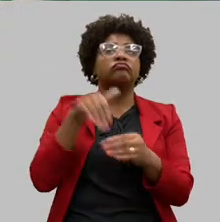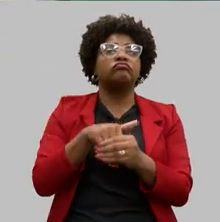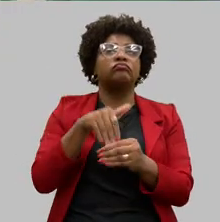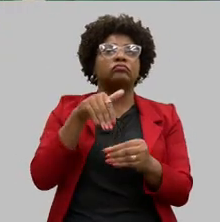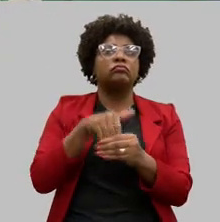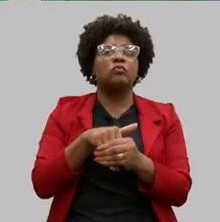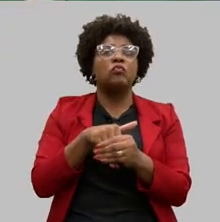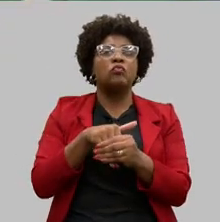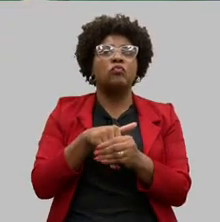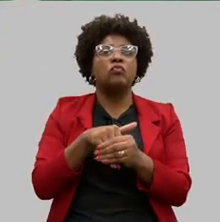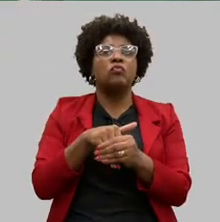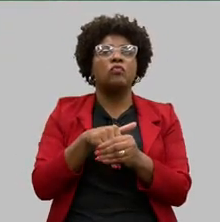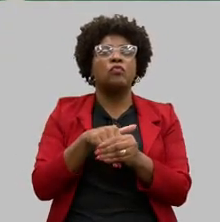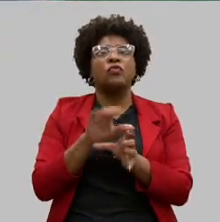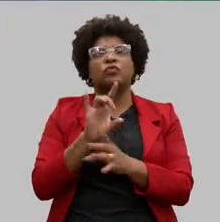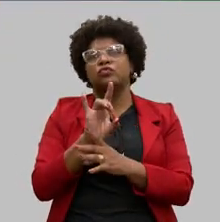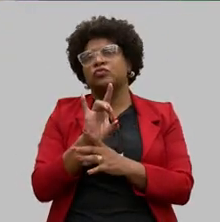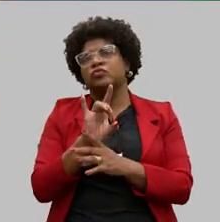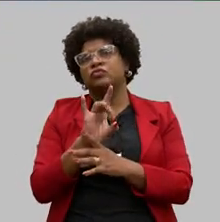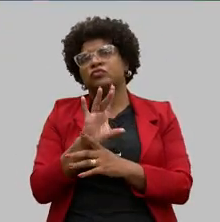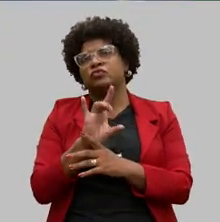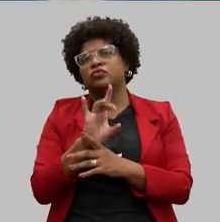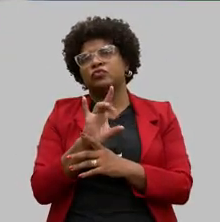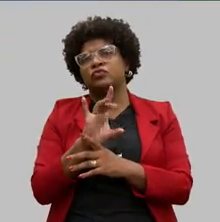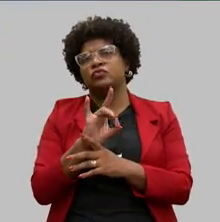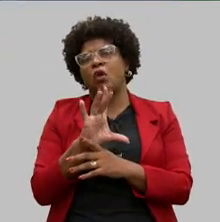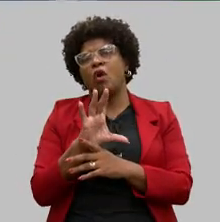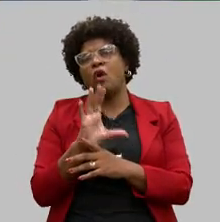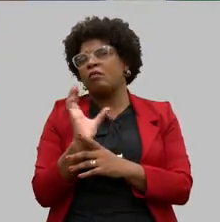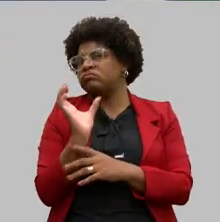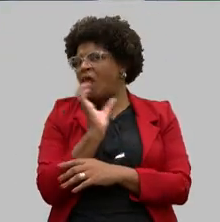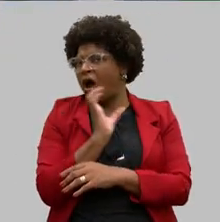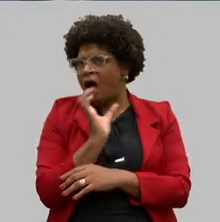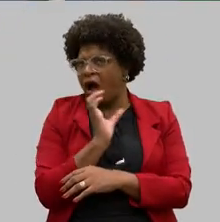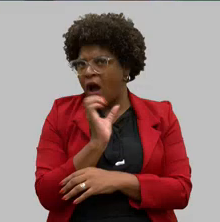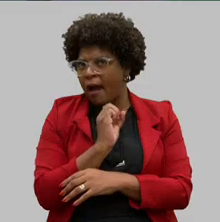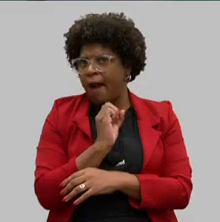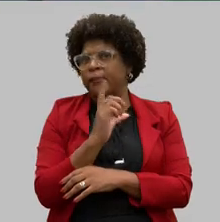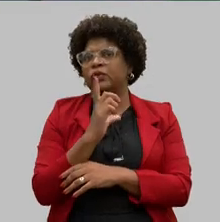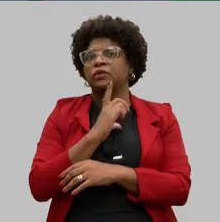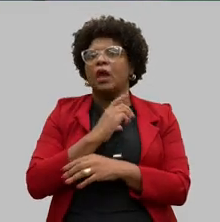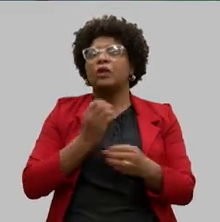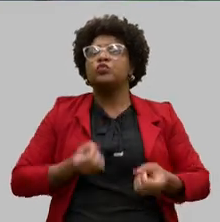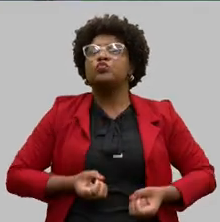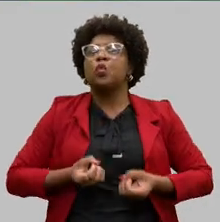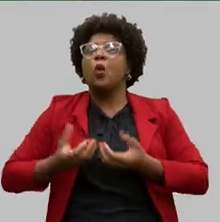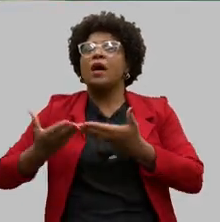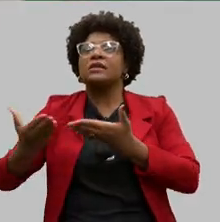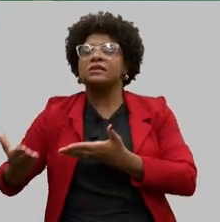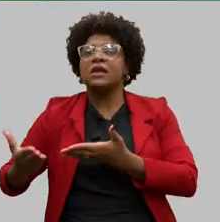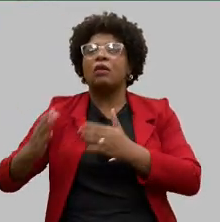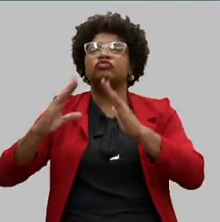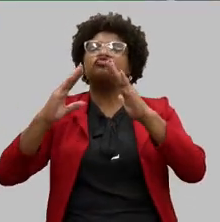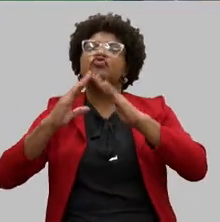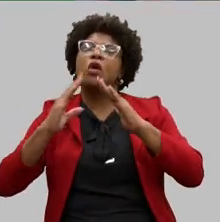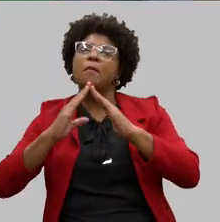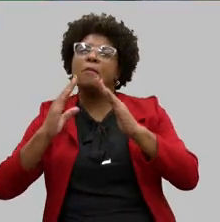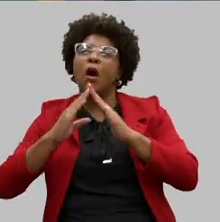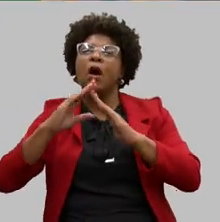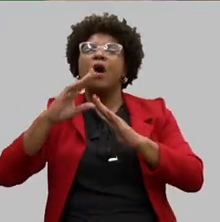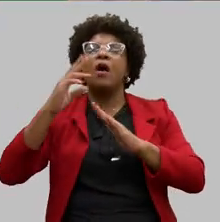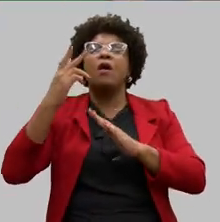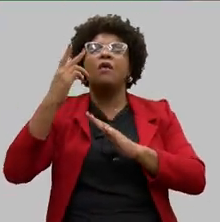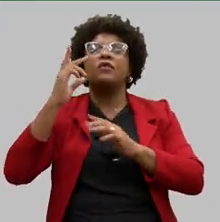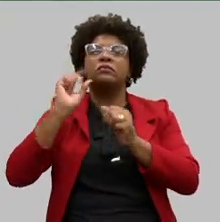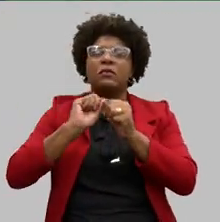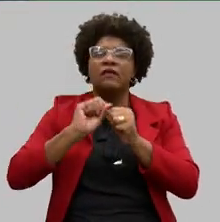apenas aqui será um será uma votação rápida as doações de móveis para escolas para eh